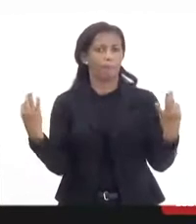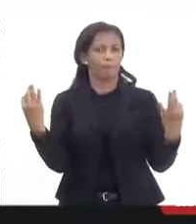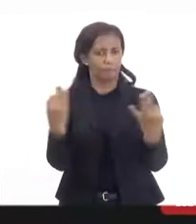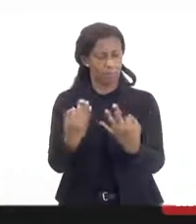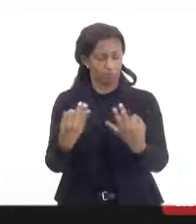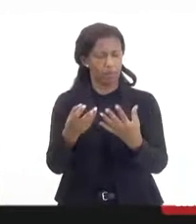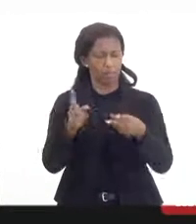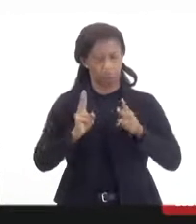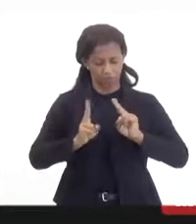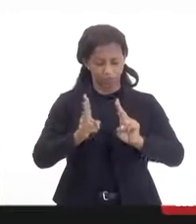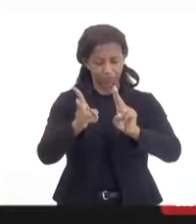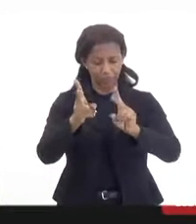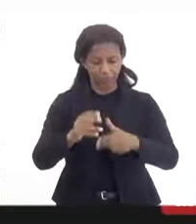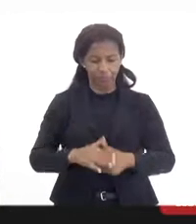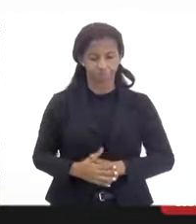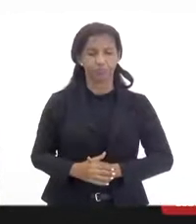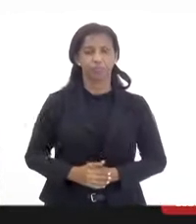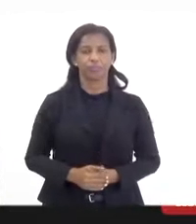Perfeitamente.